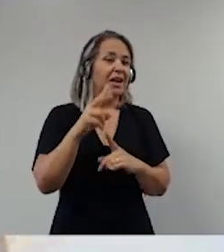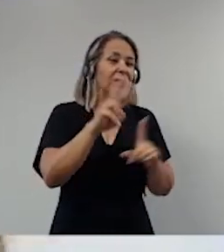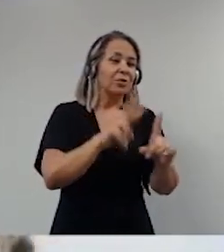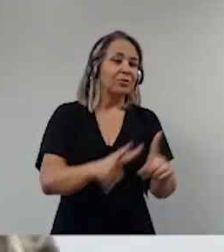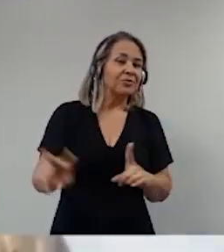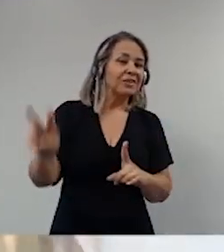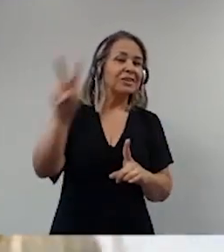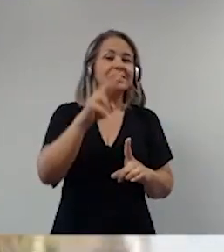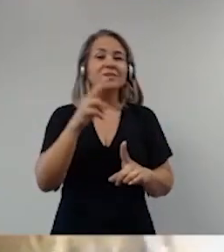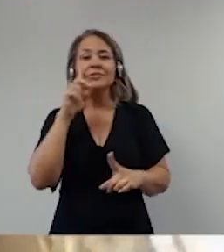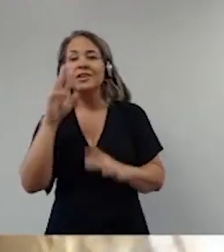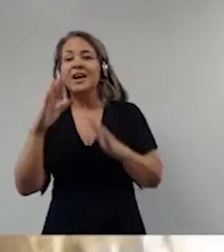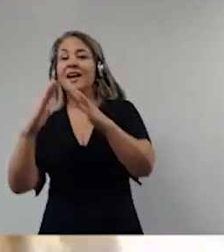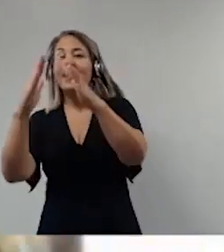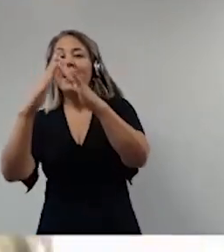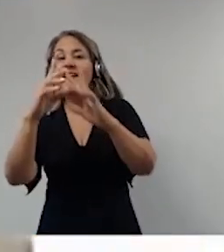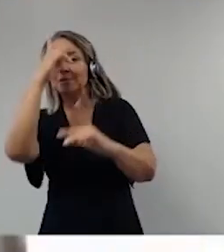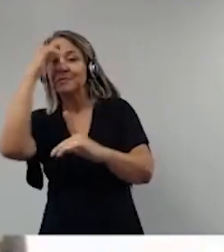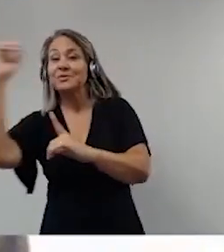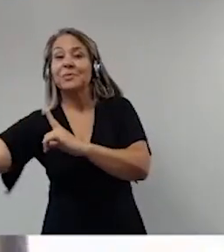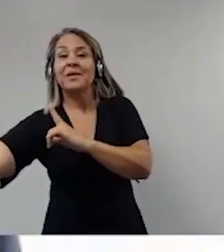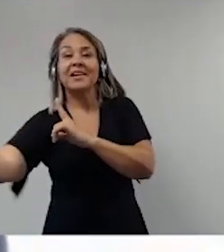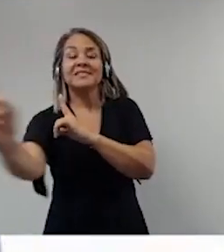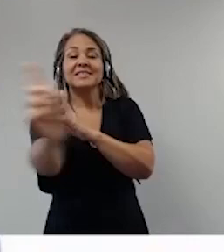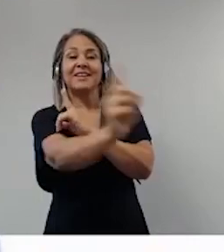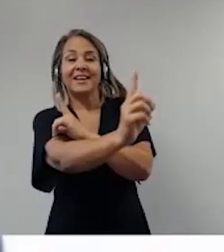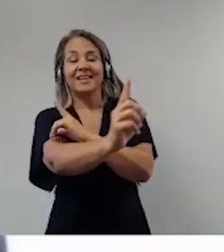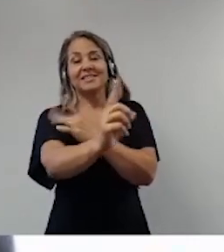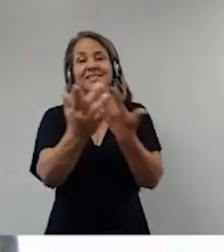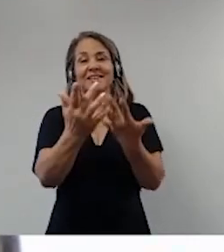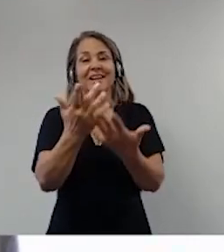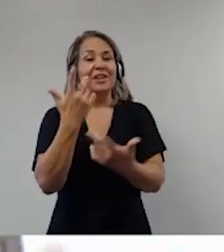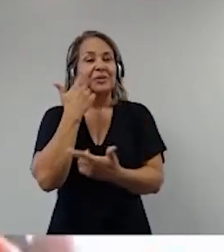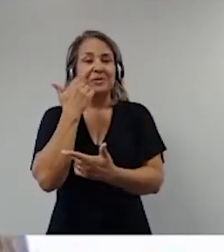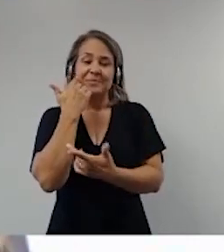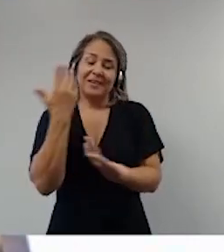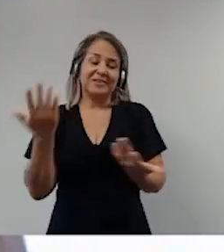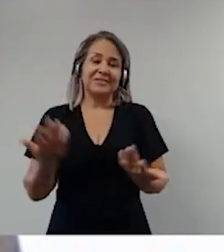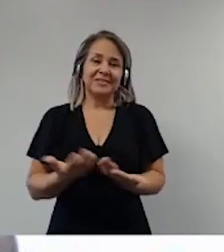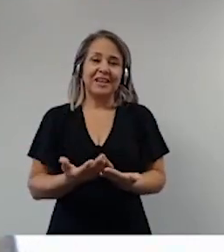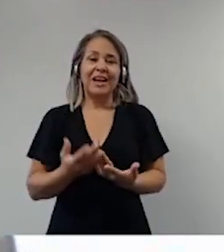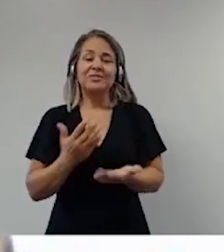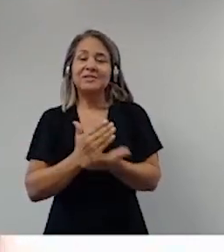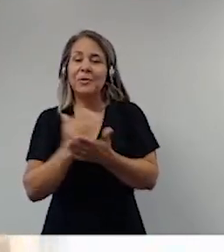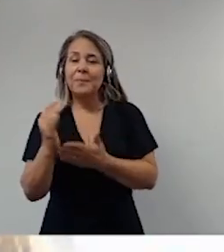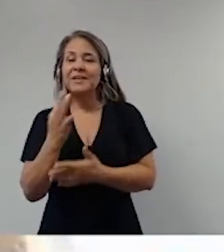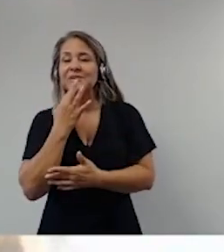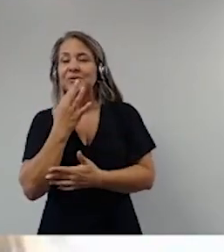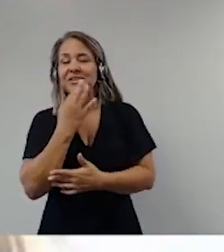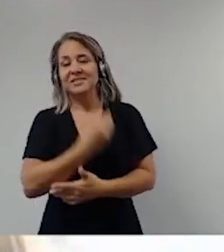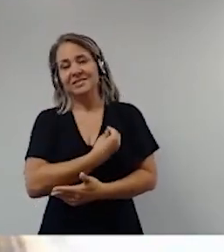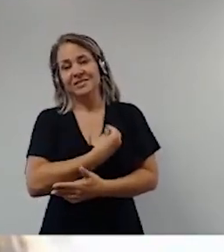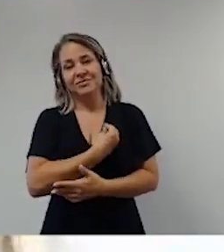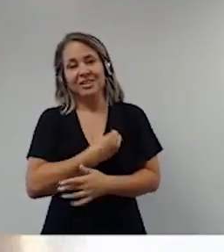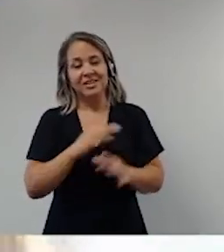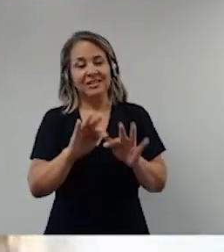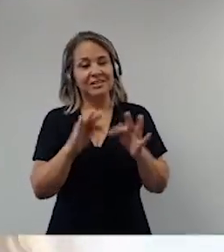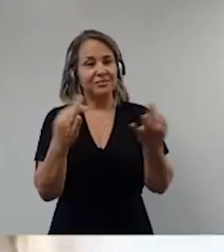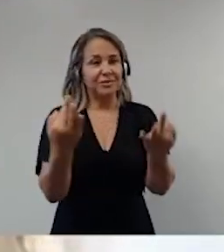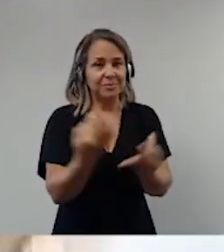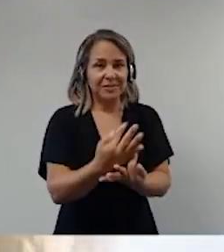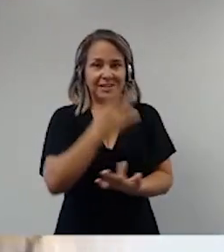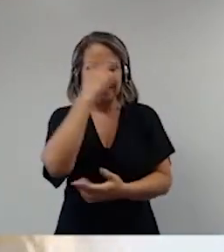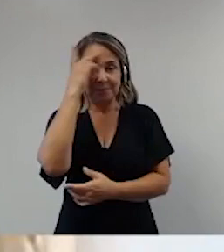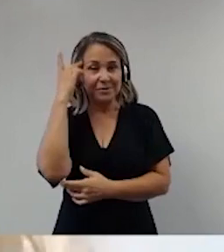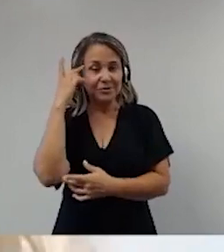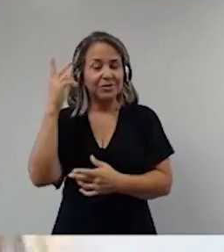da pessoa, sempre tem alguém passando atrás, que acontece, é natural. Então, você passa a conhecer a vida do seu funcionário, a vida da pessoa que está